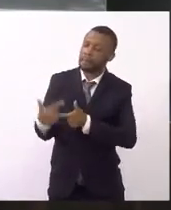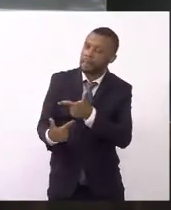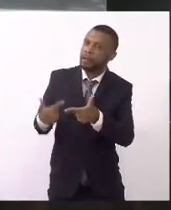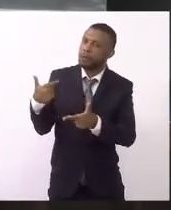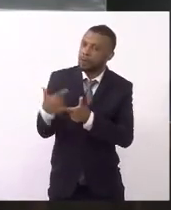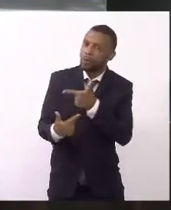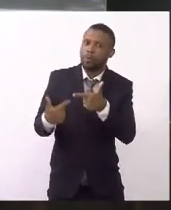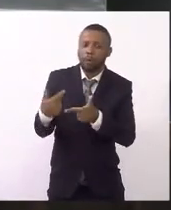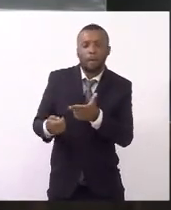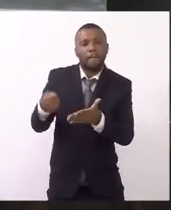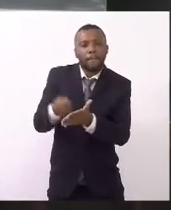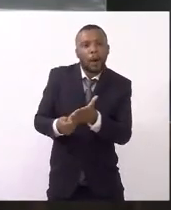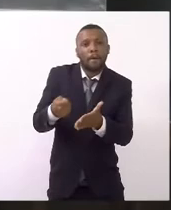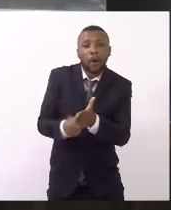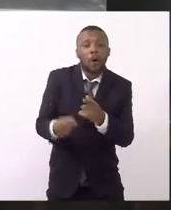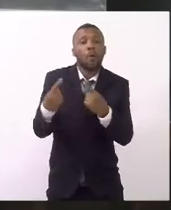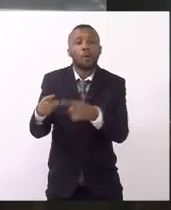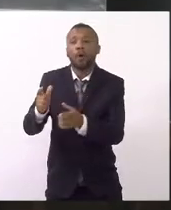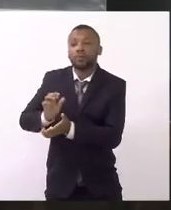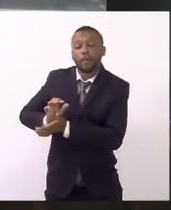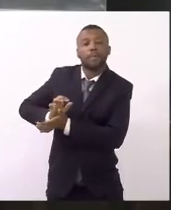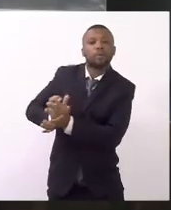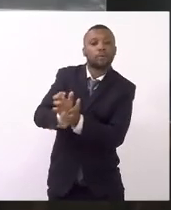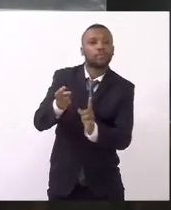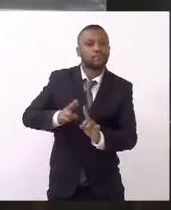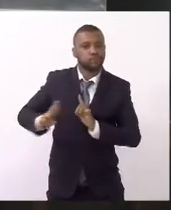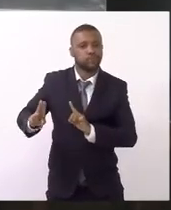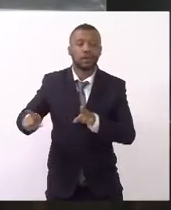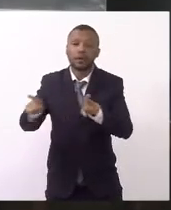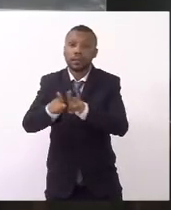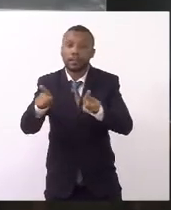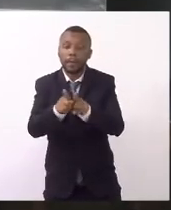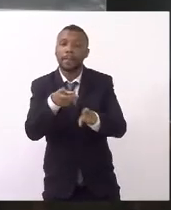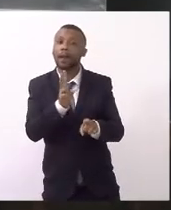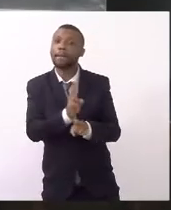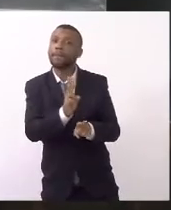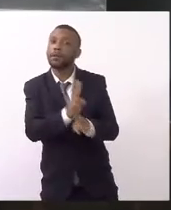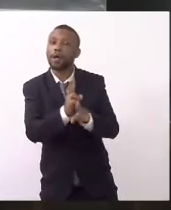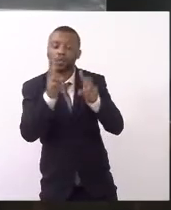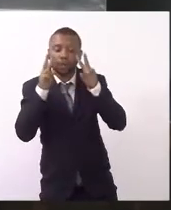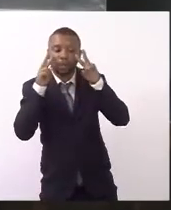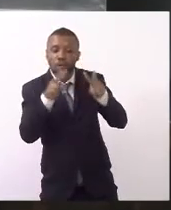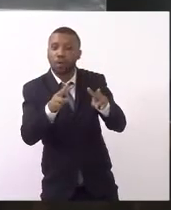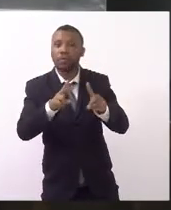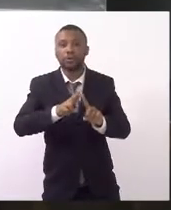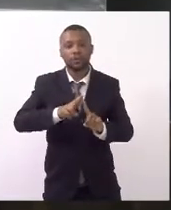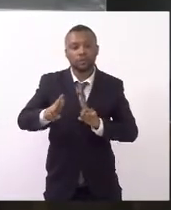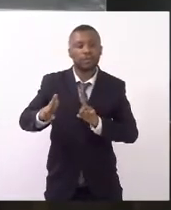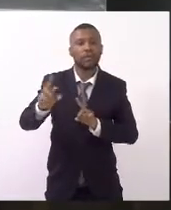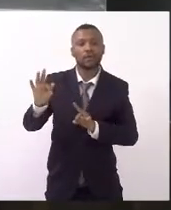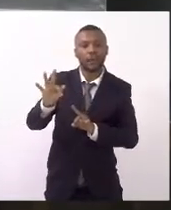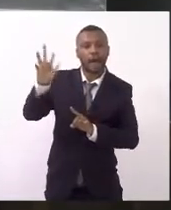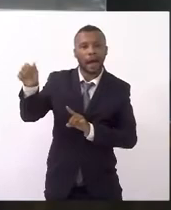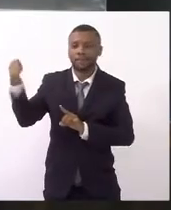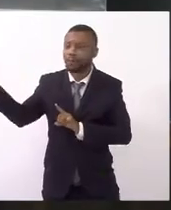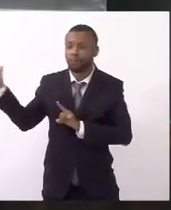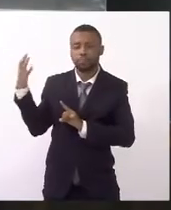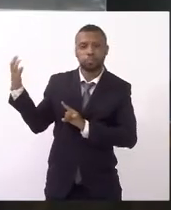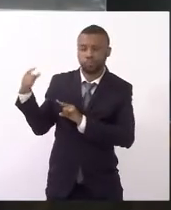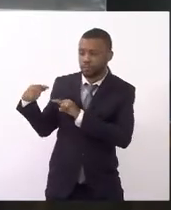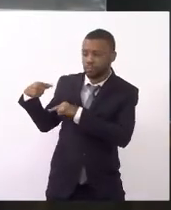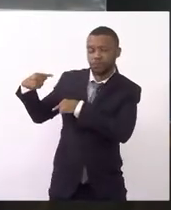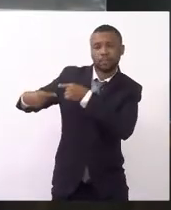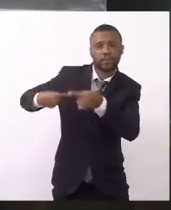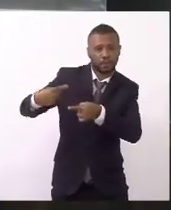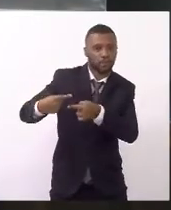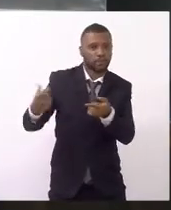na luta contra o racismo e religioso e pela preservação e reconhecimento das relações há mais de matriz africana